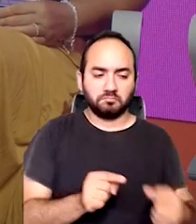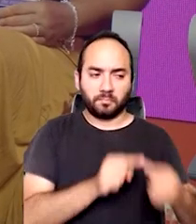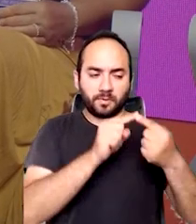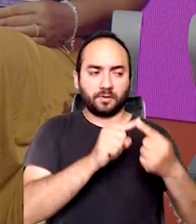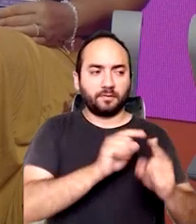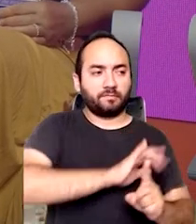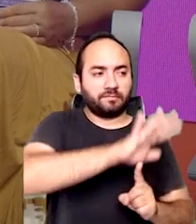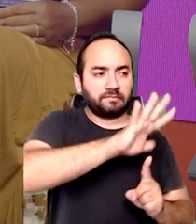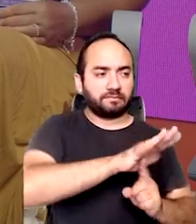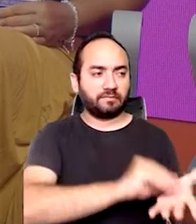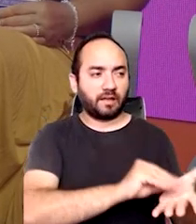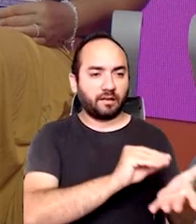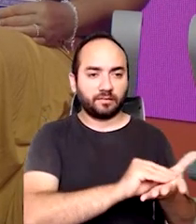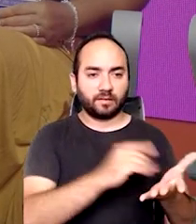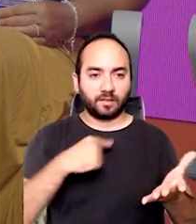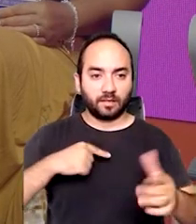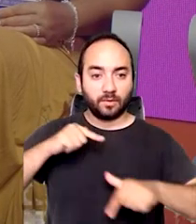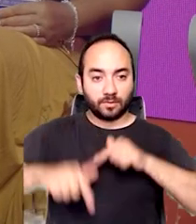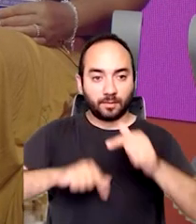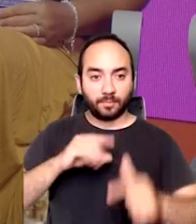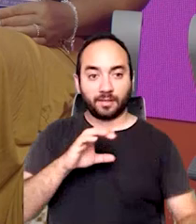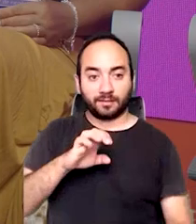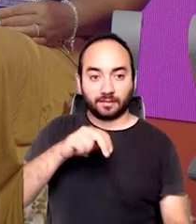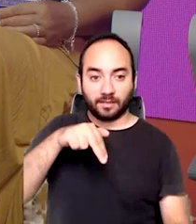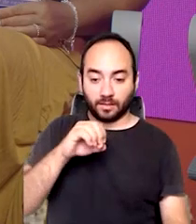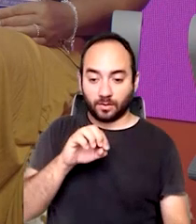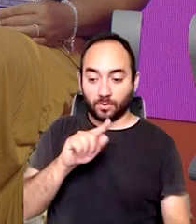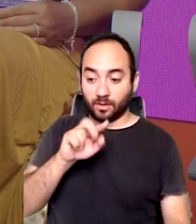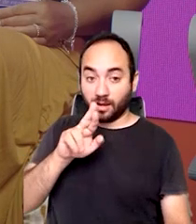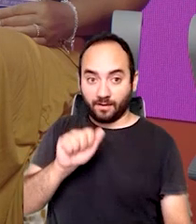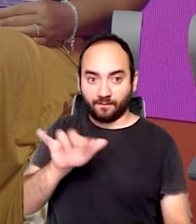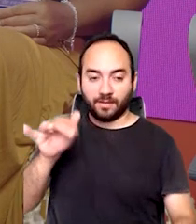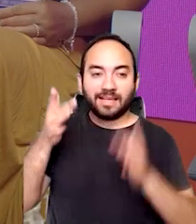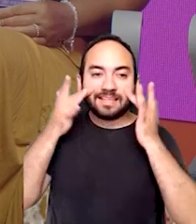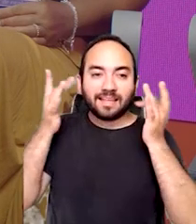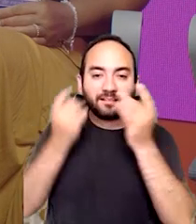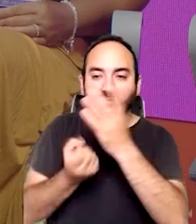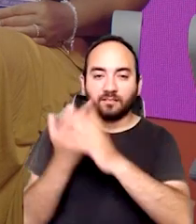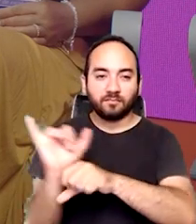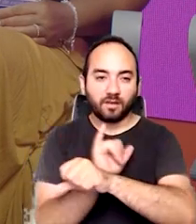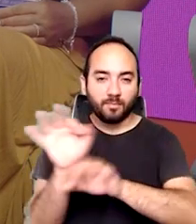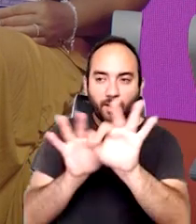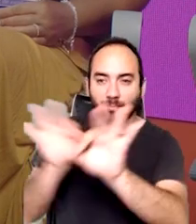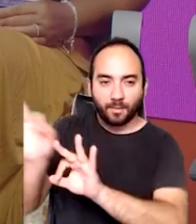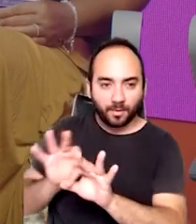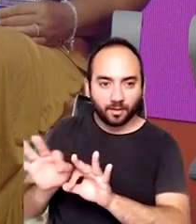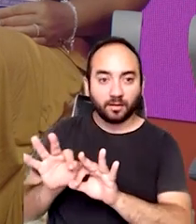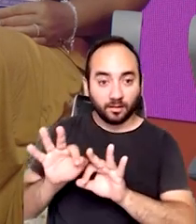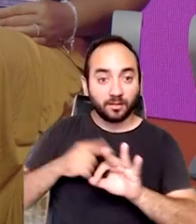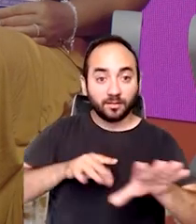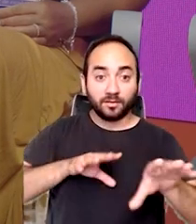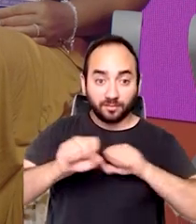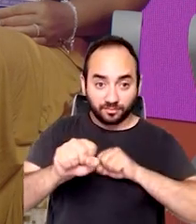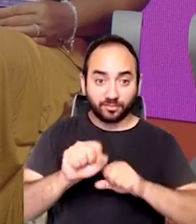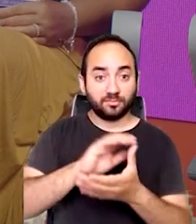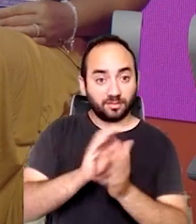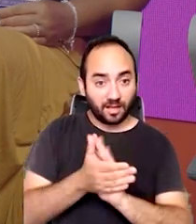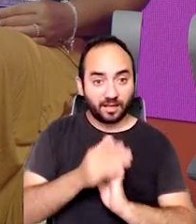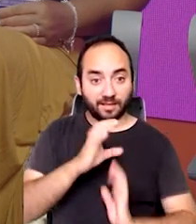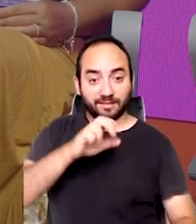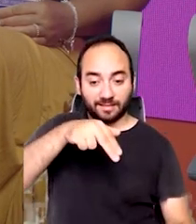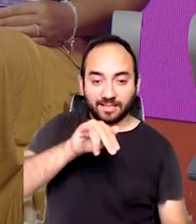identificação de demanda né eu era cenógrafa eu fazia cenários para espetáculos de teatro Minha formação é em artes